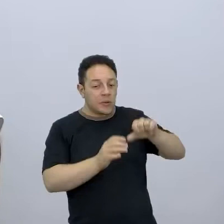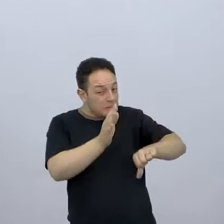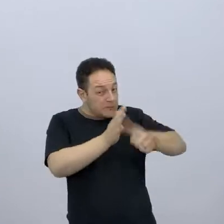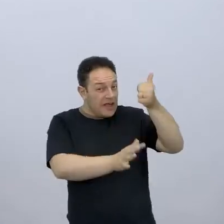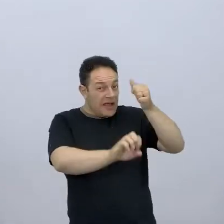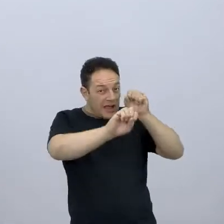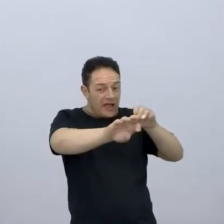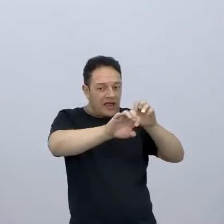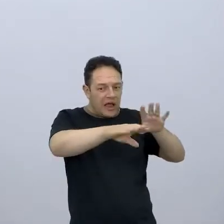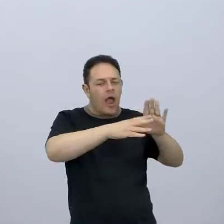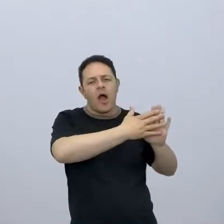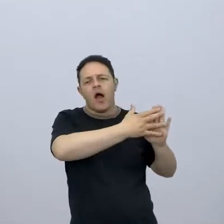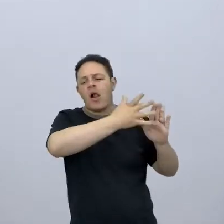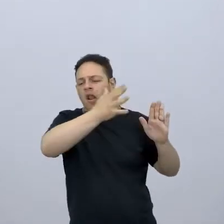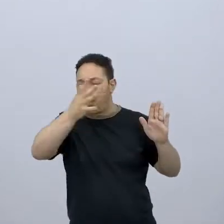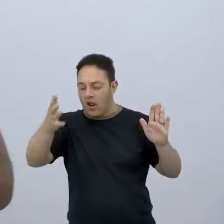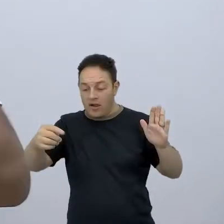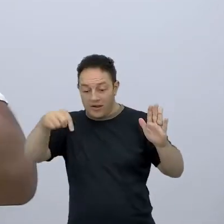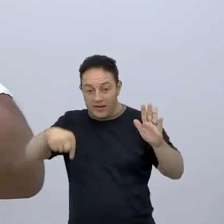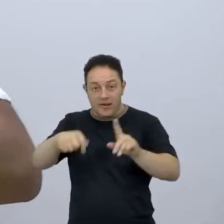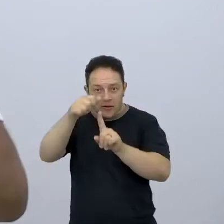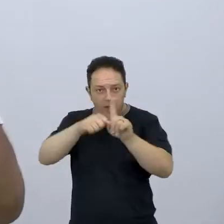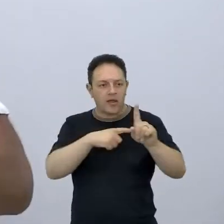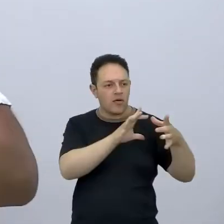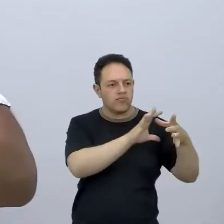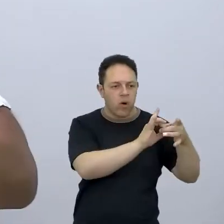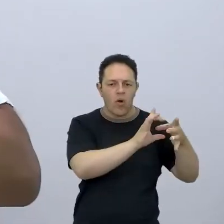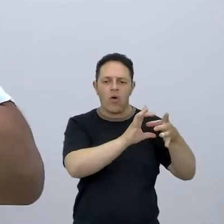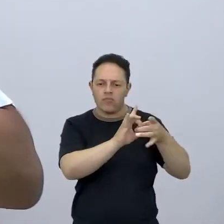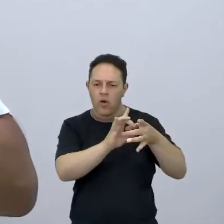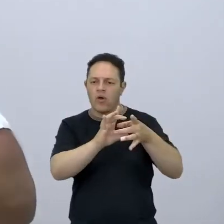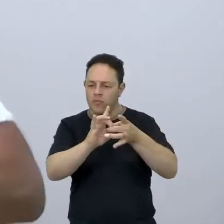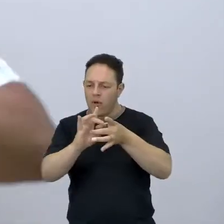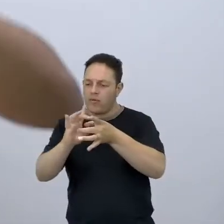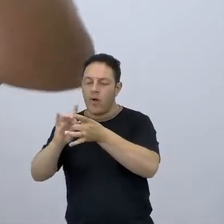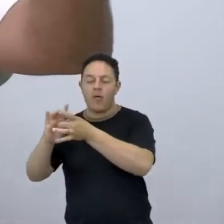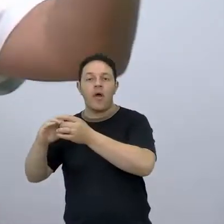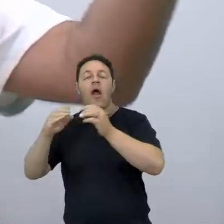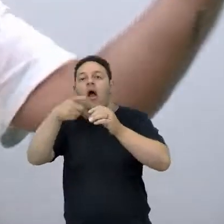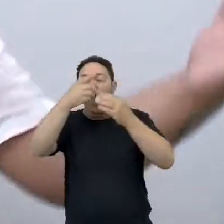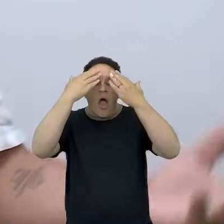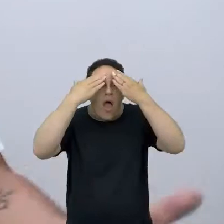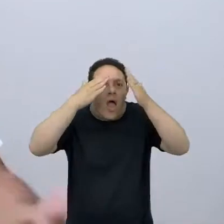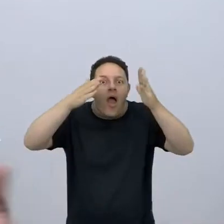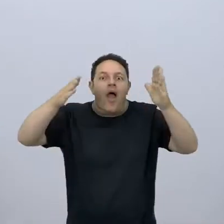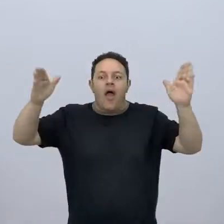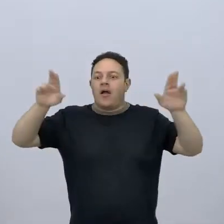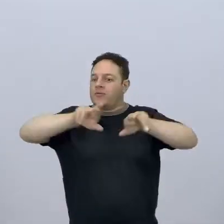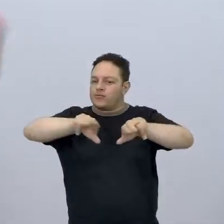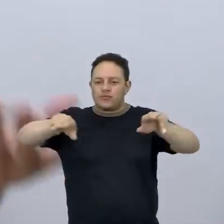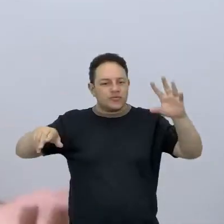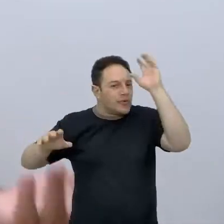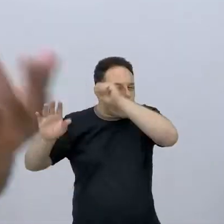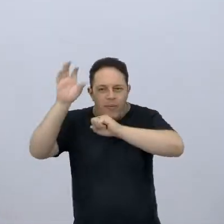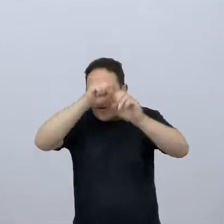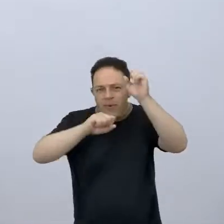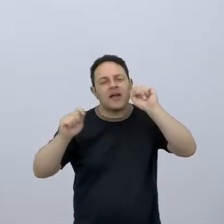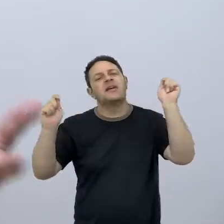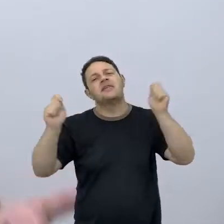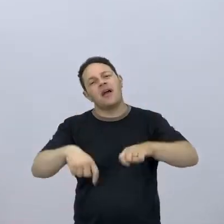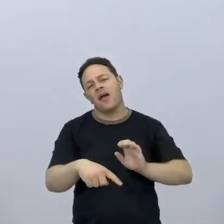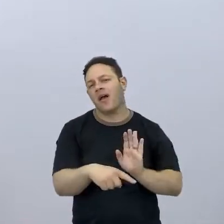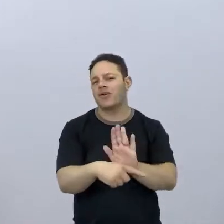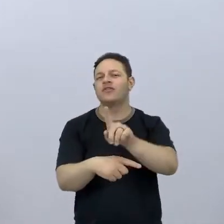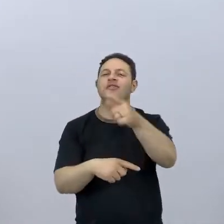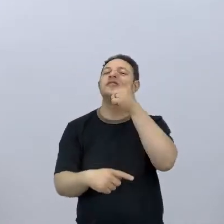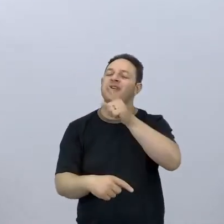que tudo vai se complementando e vai criando aí uma abrangência enorme de conhecimentos aí que vai servir não somente para você